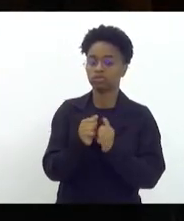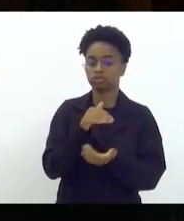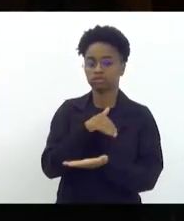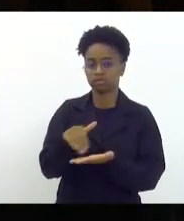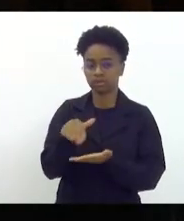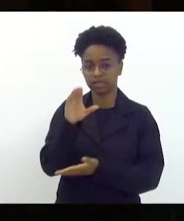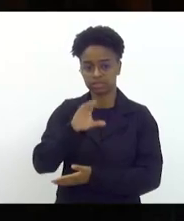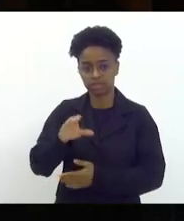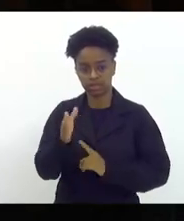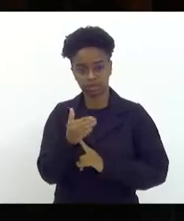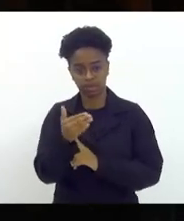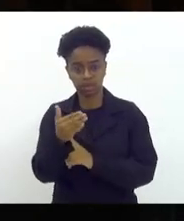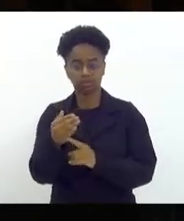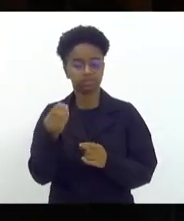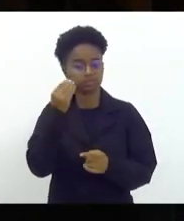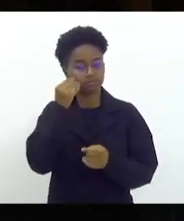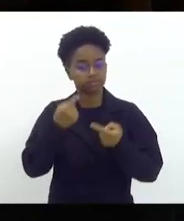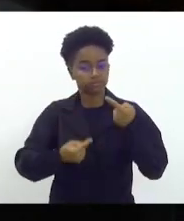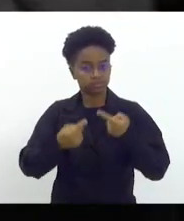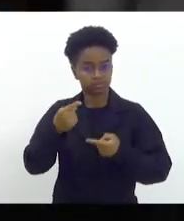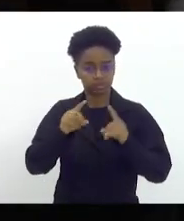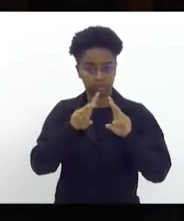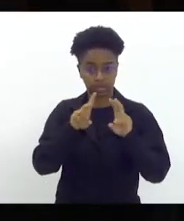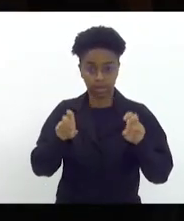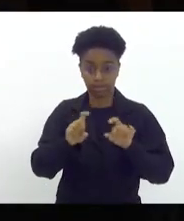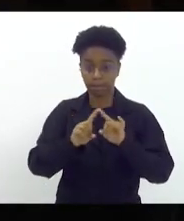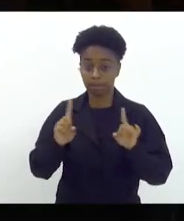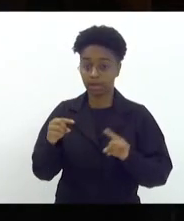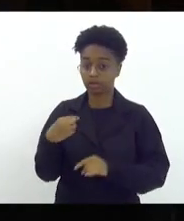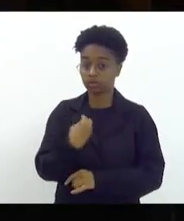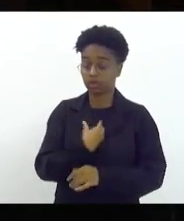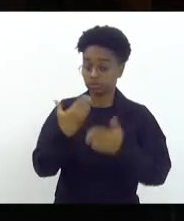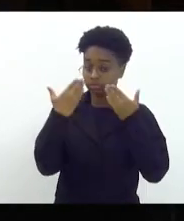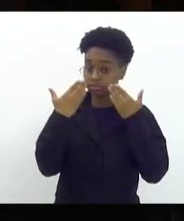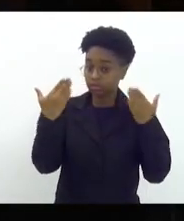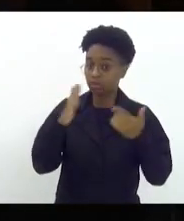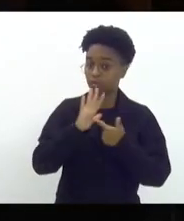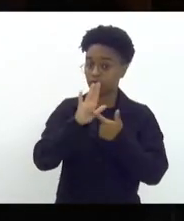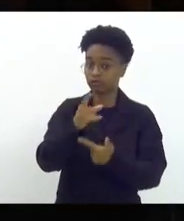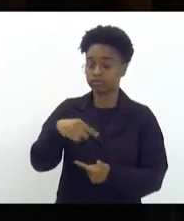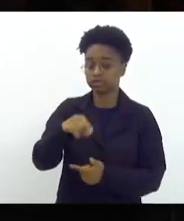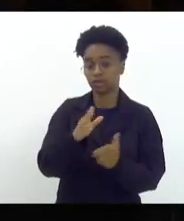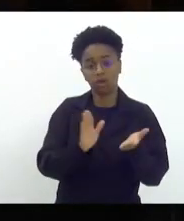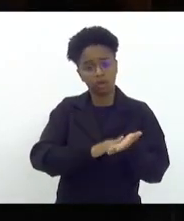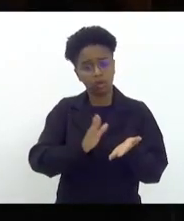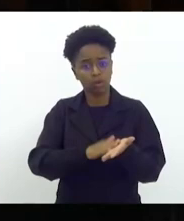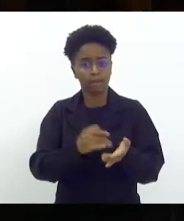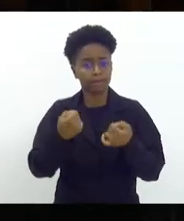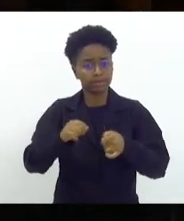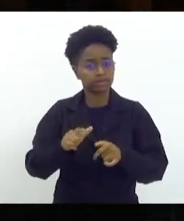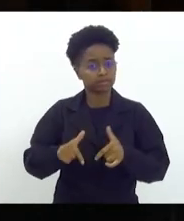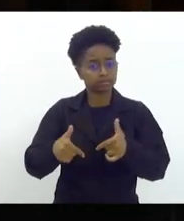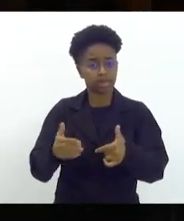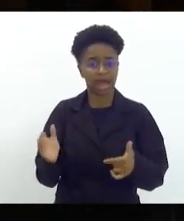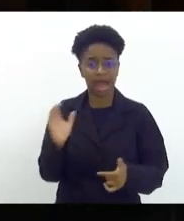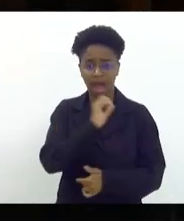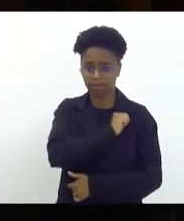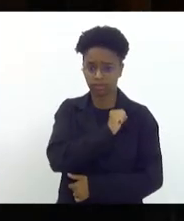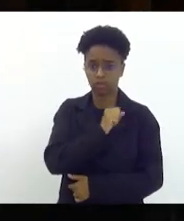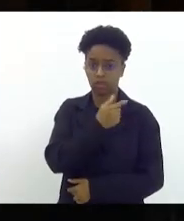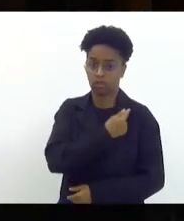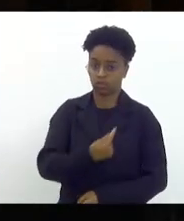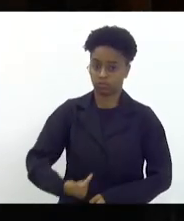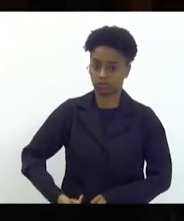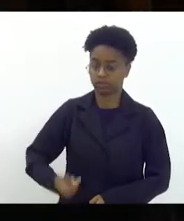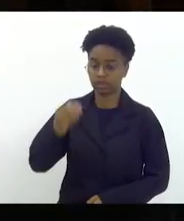para tratar desse tema mas a gente vem aqui a público cobrar providências imediatas do